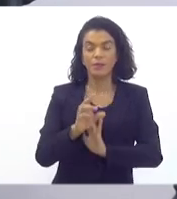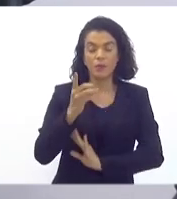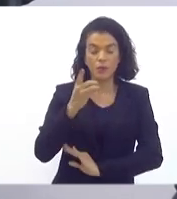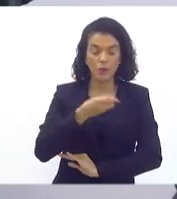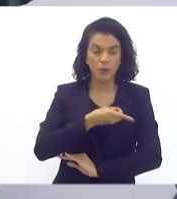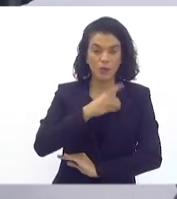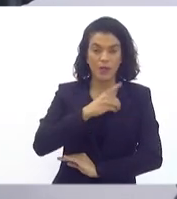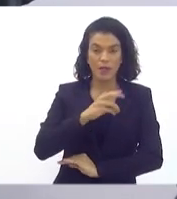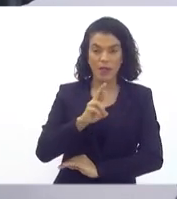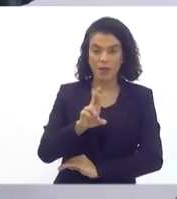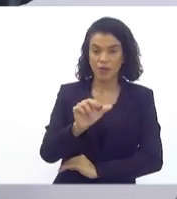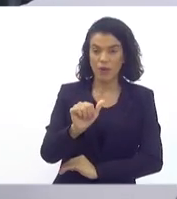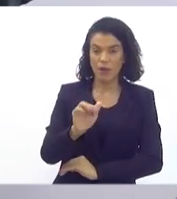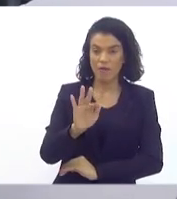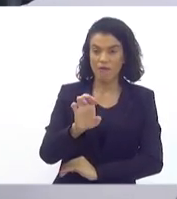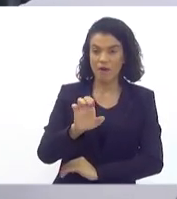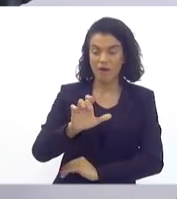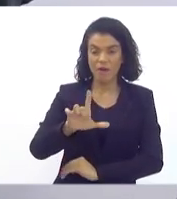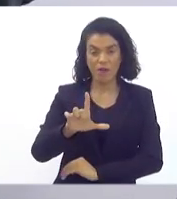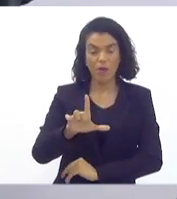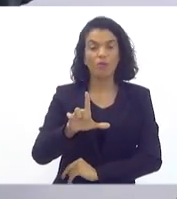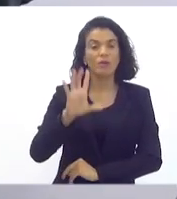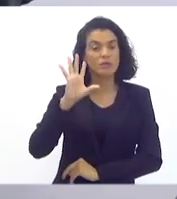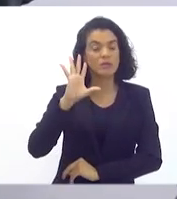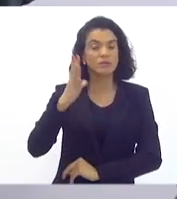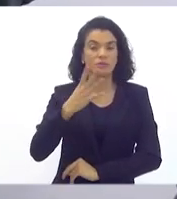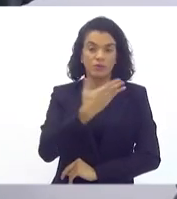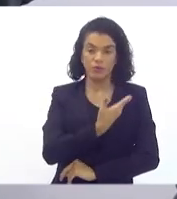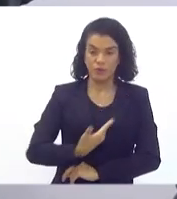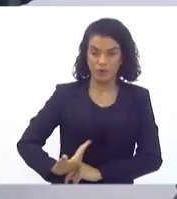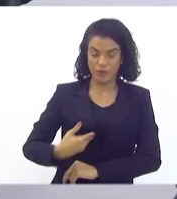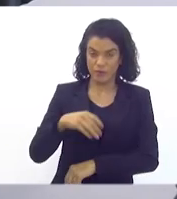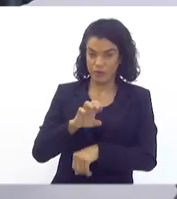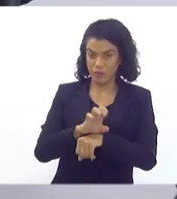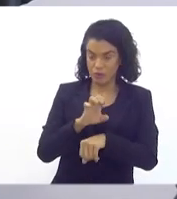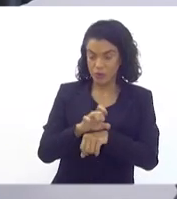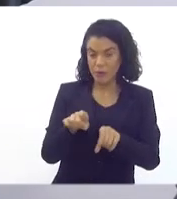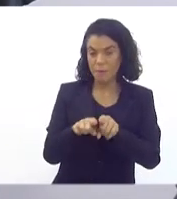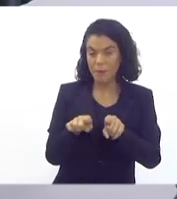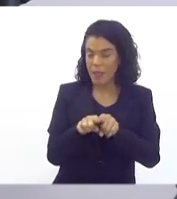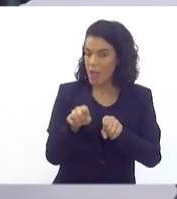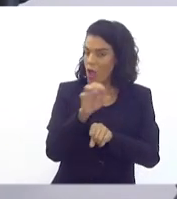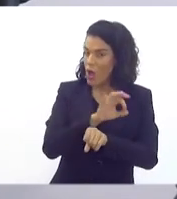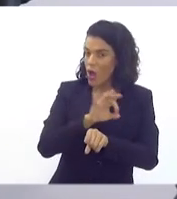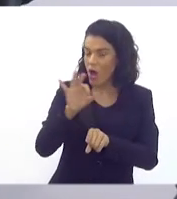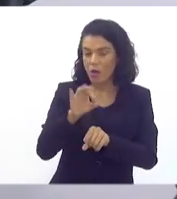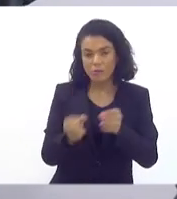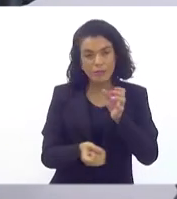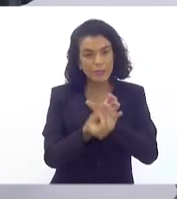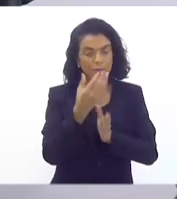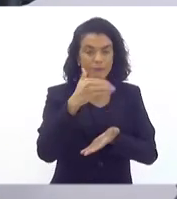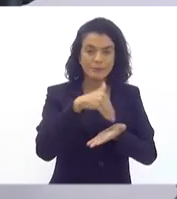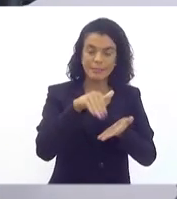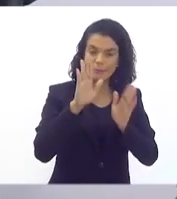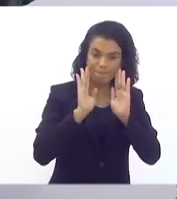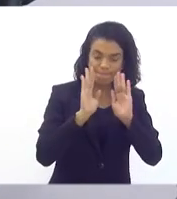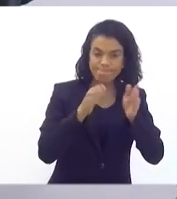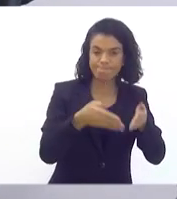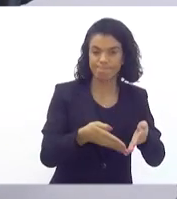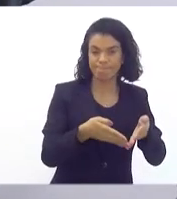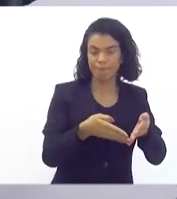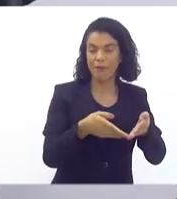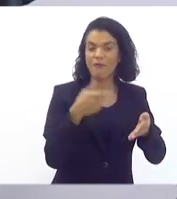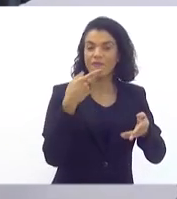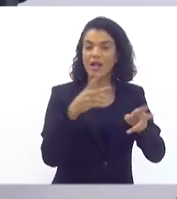Rafael no sentido da decisão do governador do estado muito pertinente de criar uma secretaria específica para